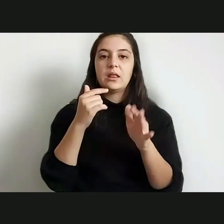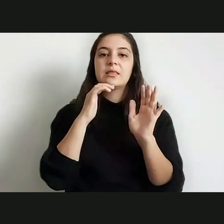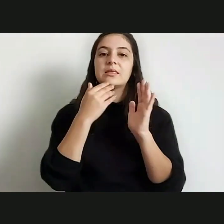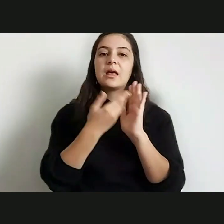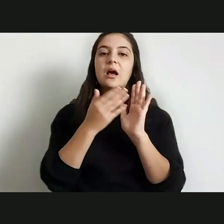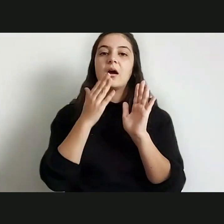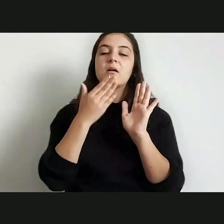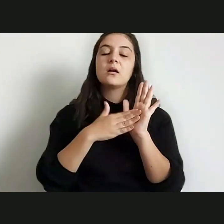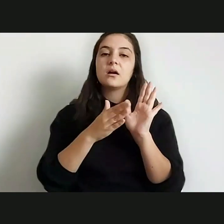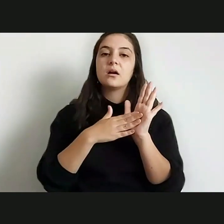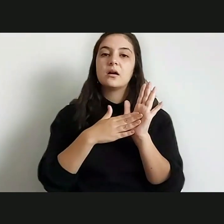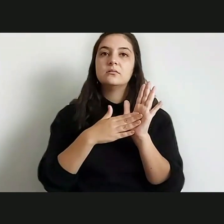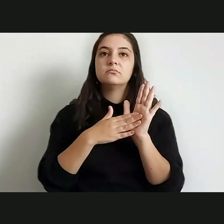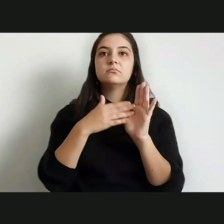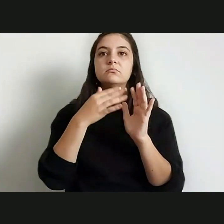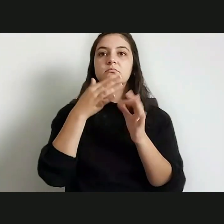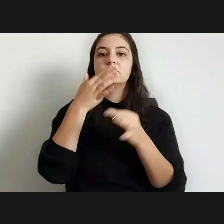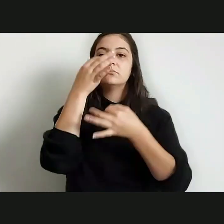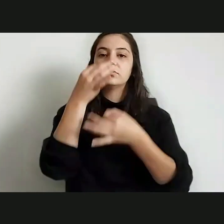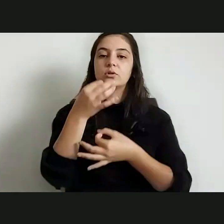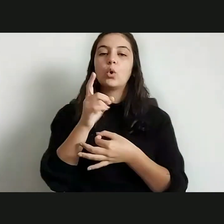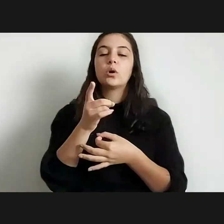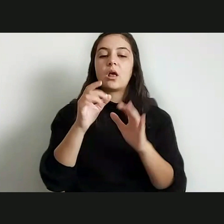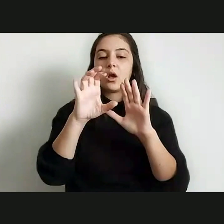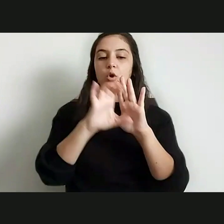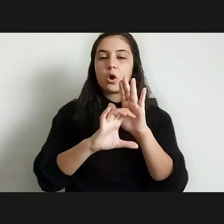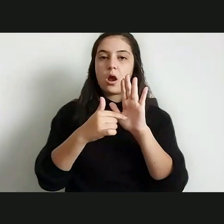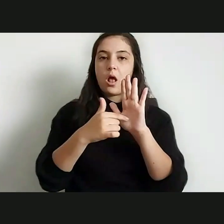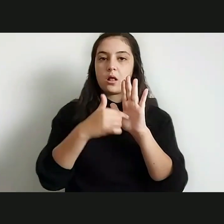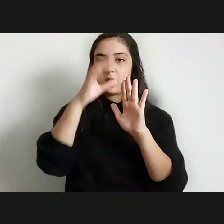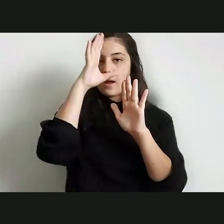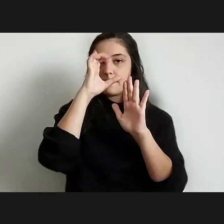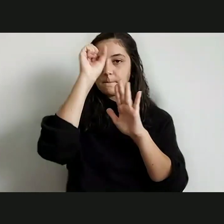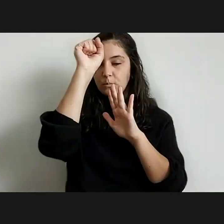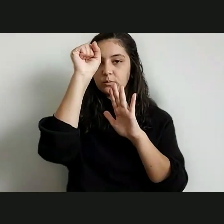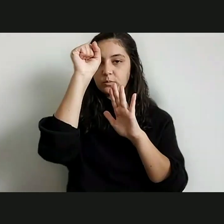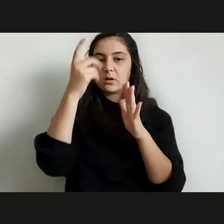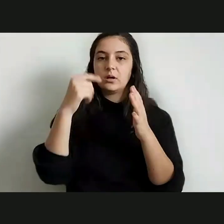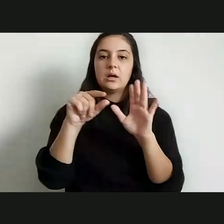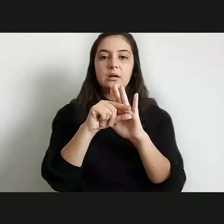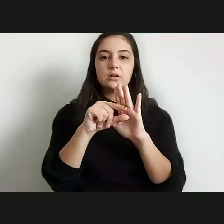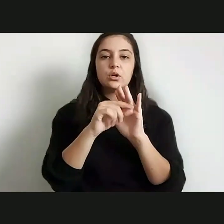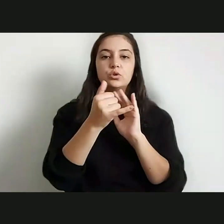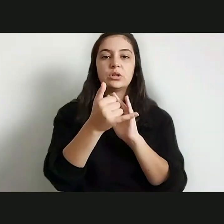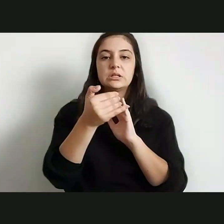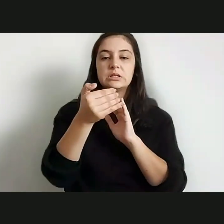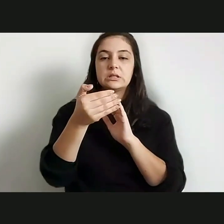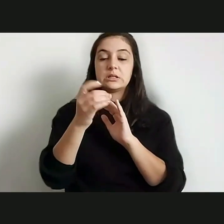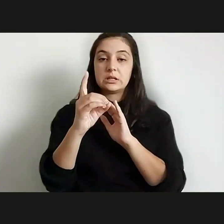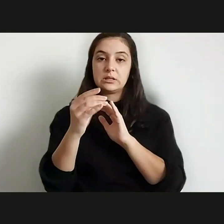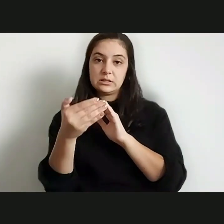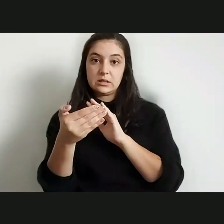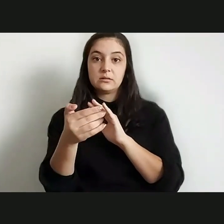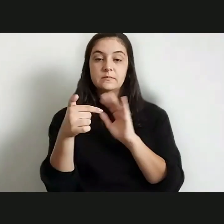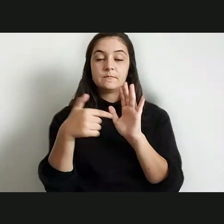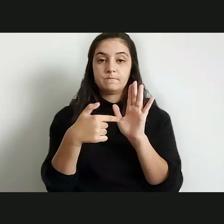a concretização daquilo que está disposto na Constituição da República, nomeadamente no artigo 267, que estabelece,